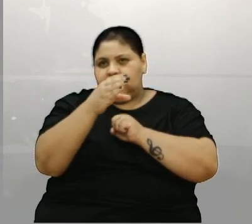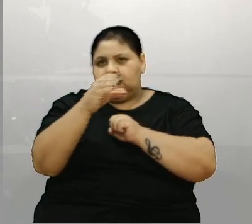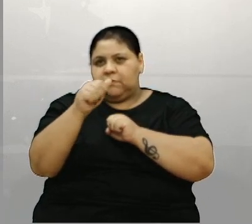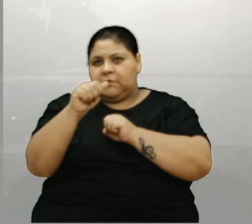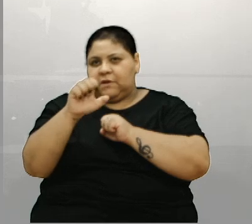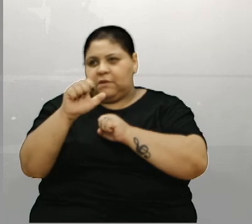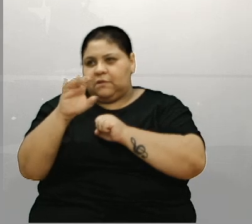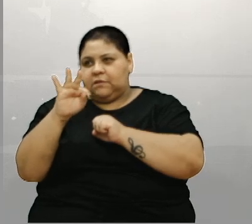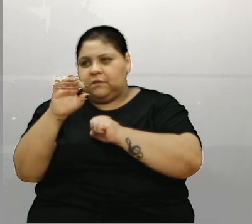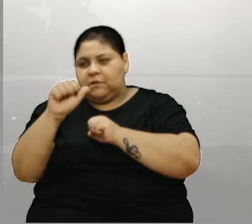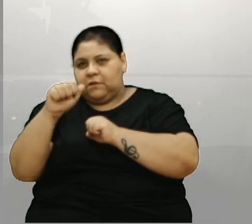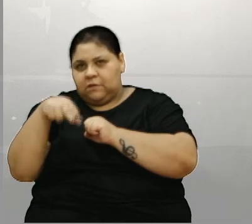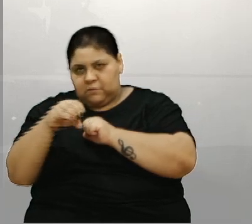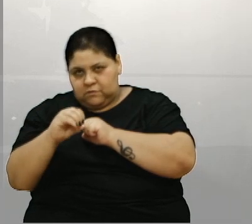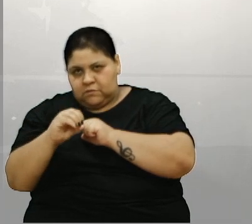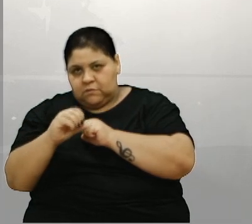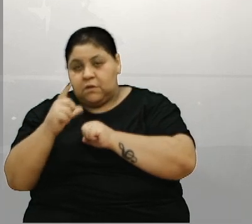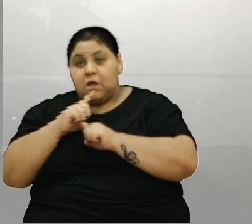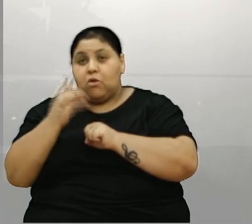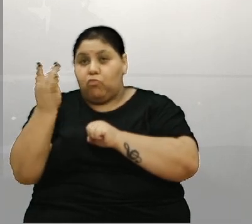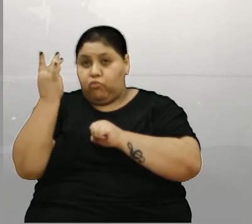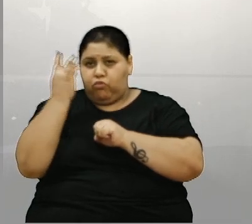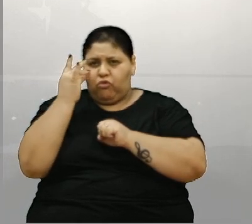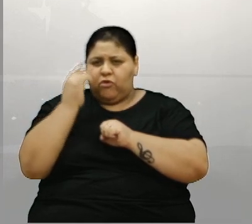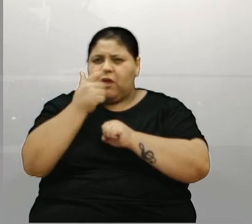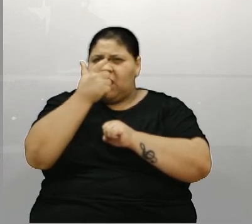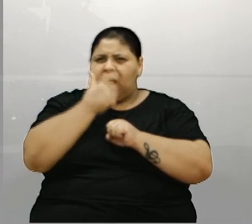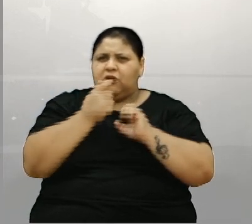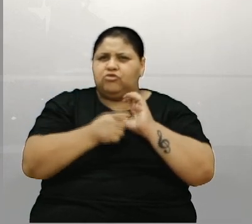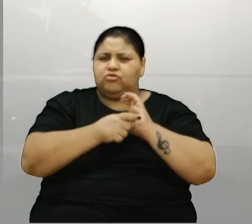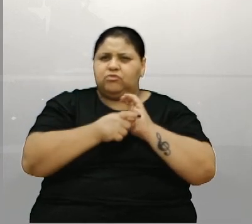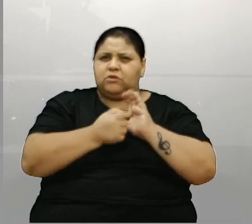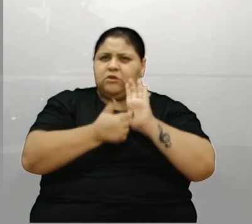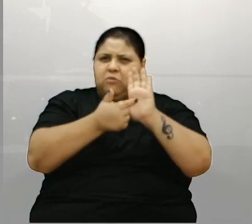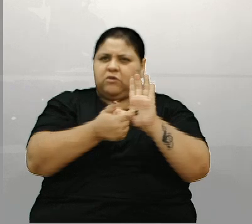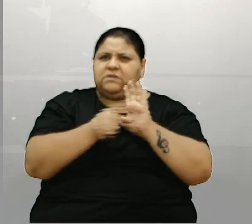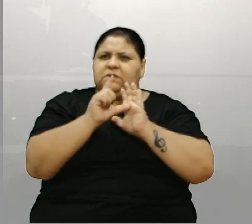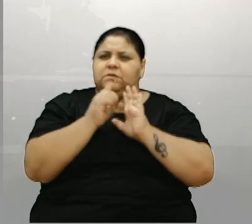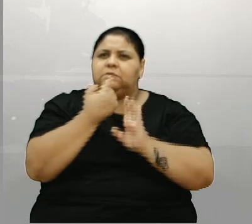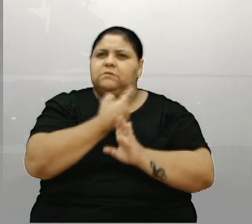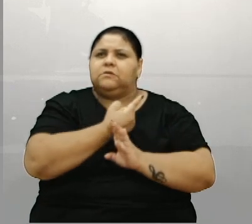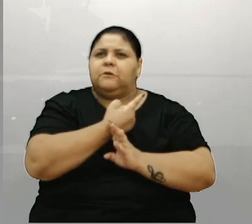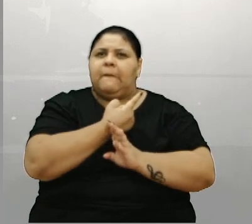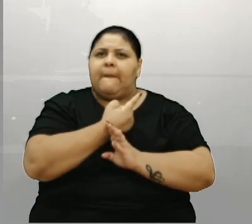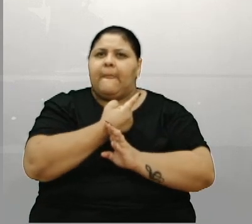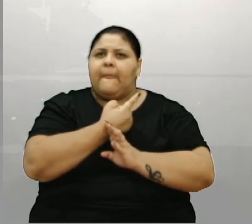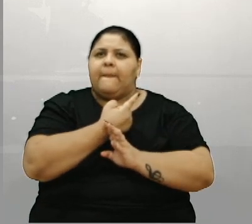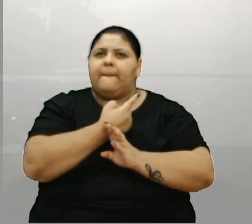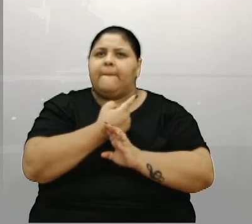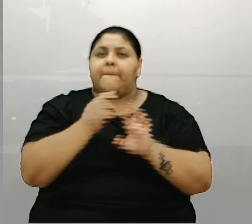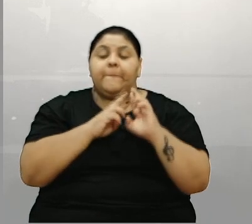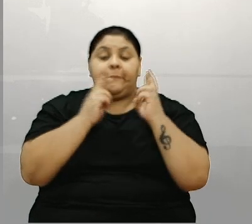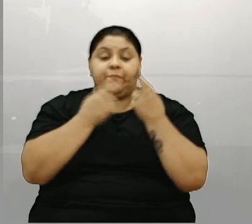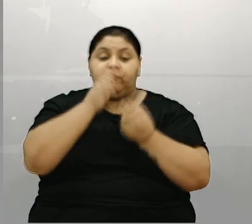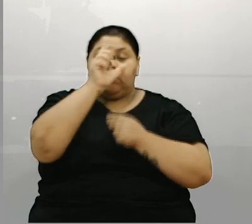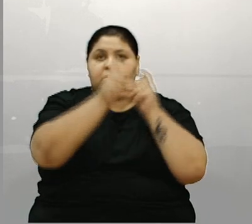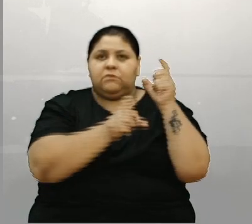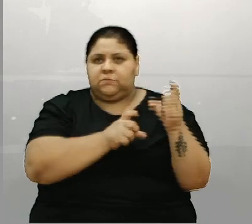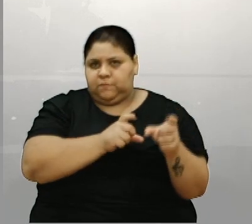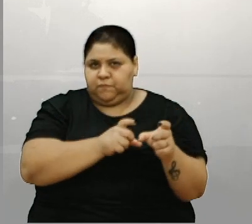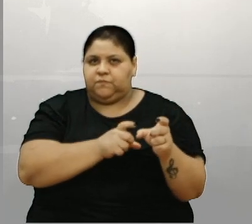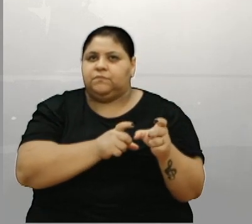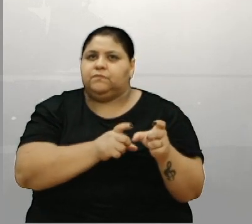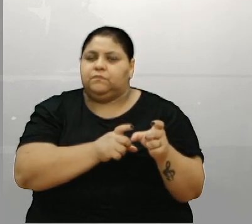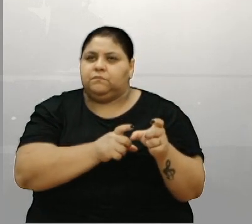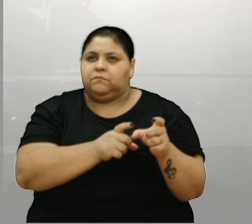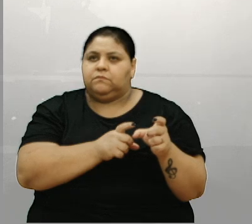lá presente, acho que deve ter uns slides anteriores, do qual me reuni com os moradores,